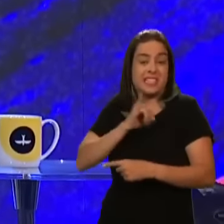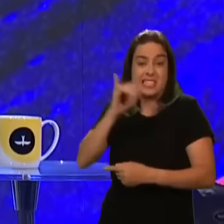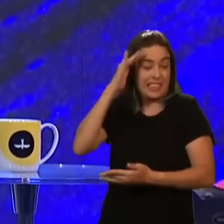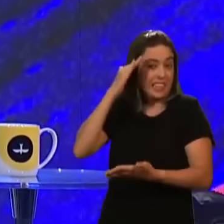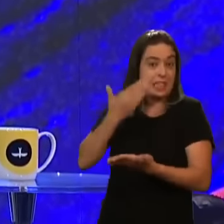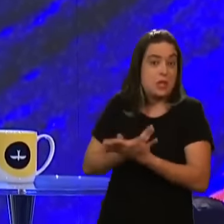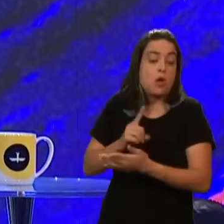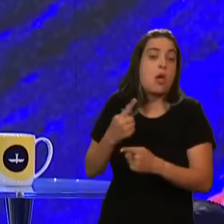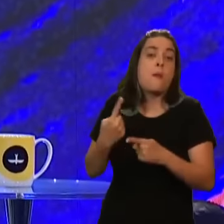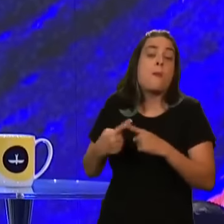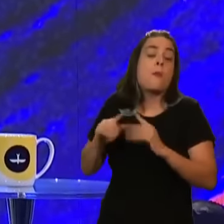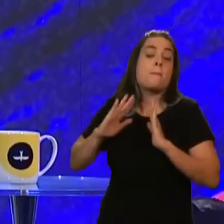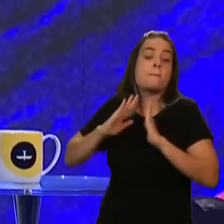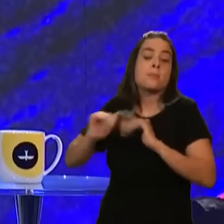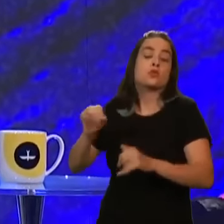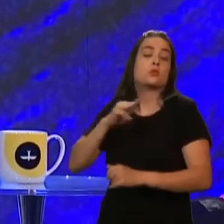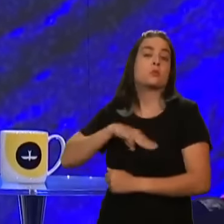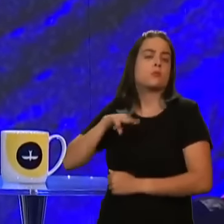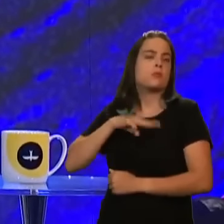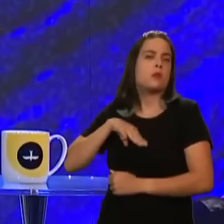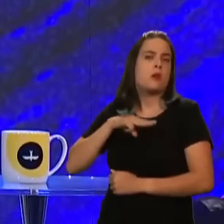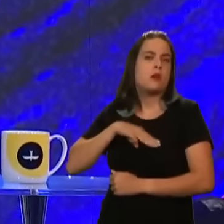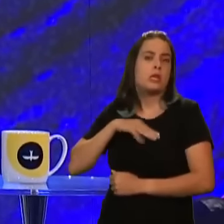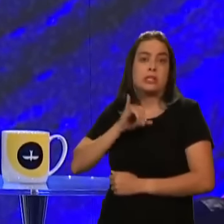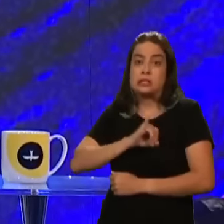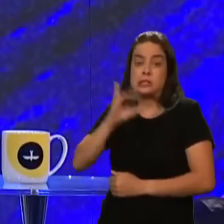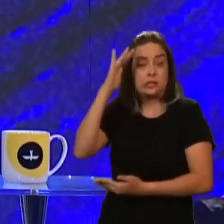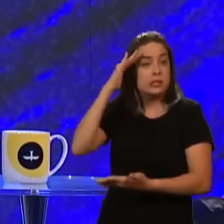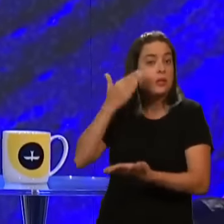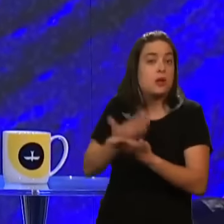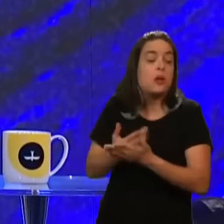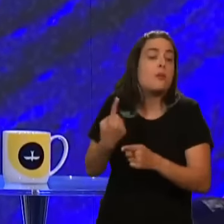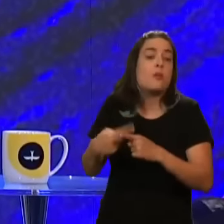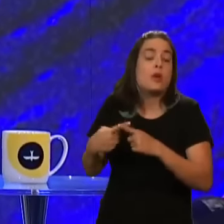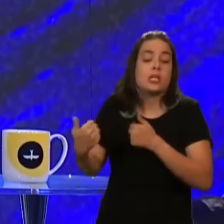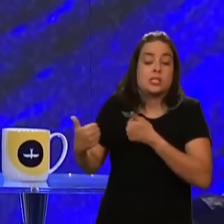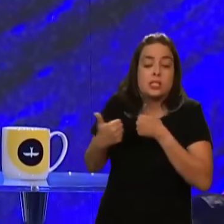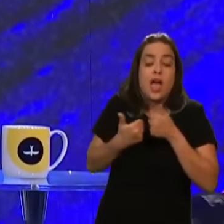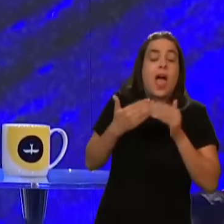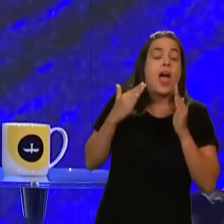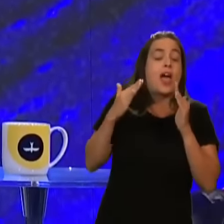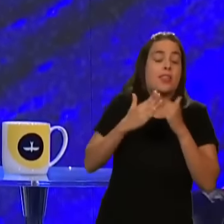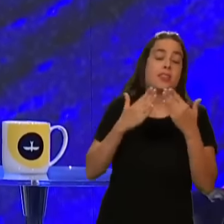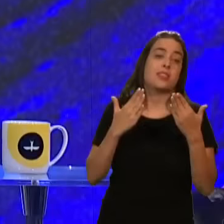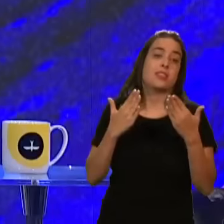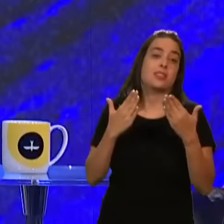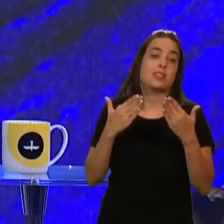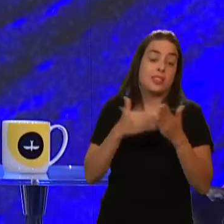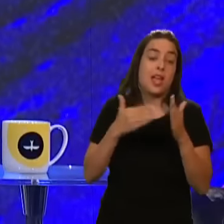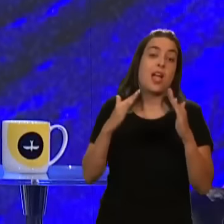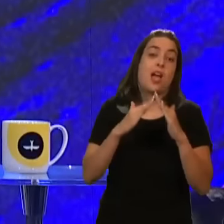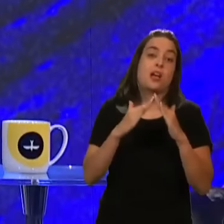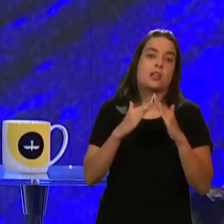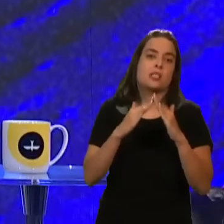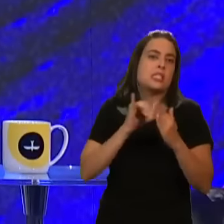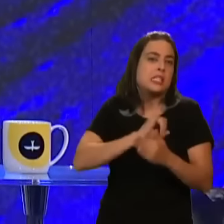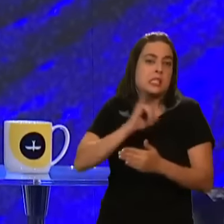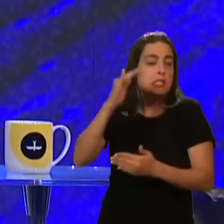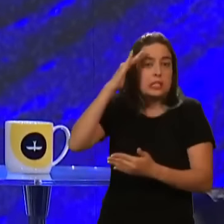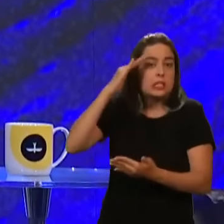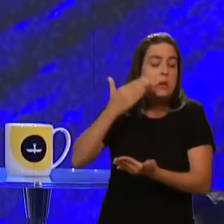por que pediram misericórdia? Se vocês não creem, por que foram na minha casa? Se vocês não creem,